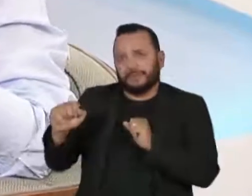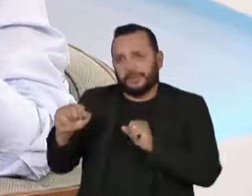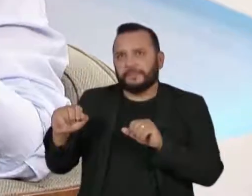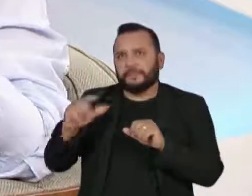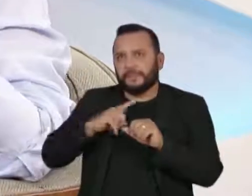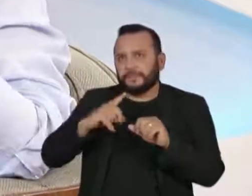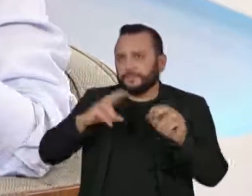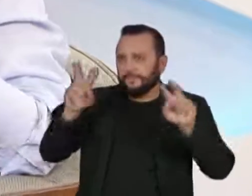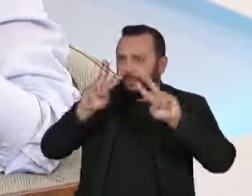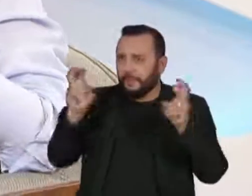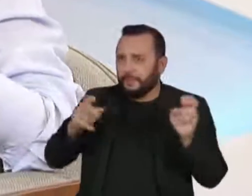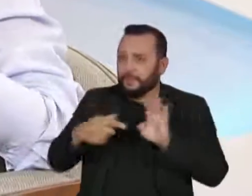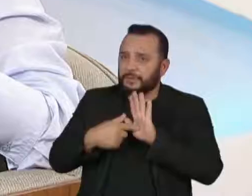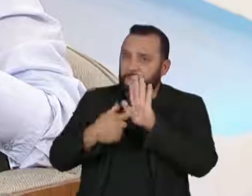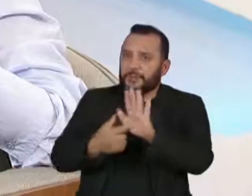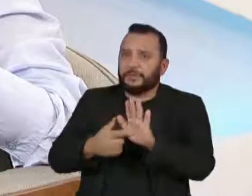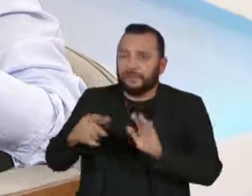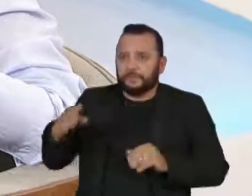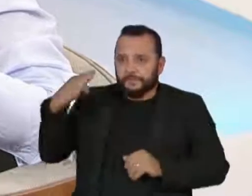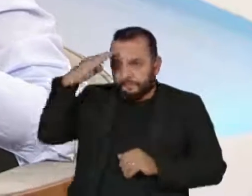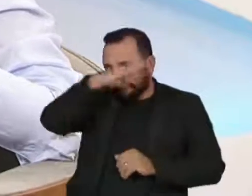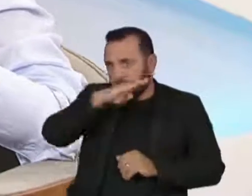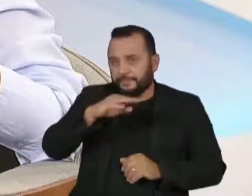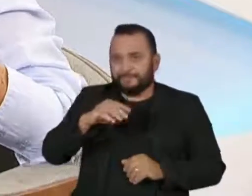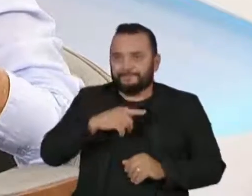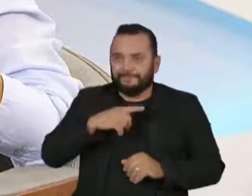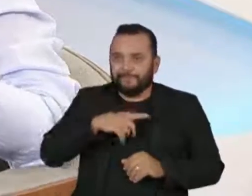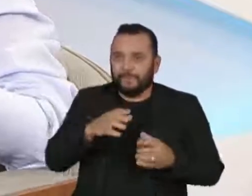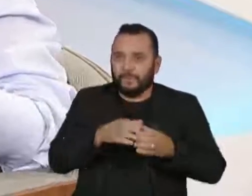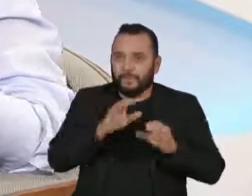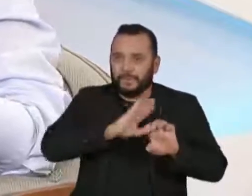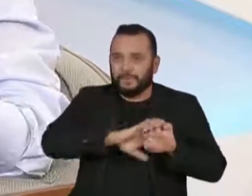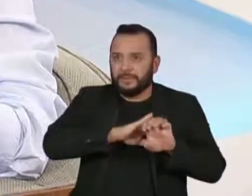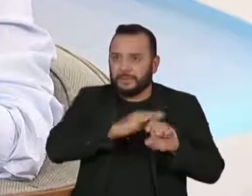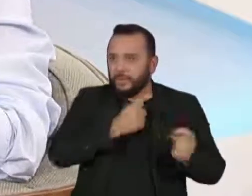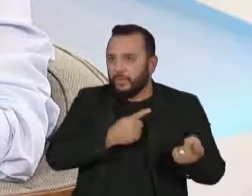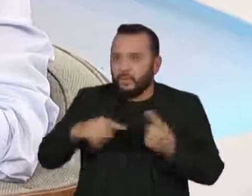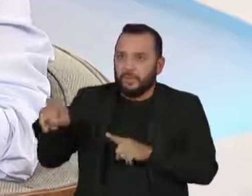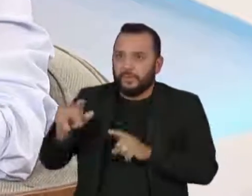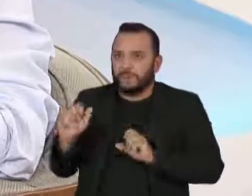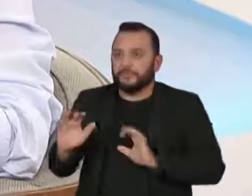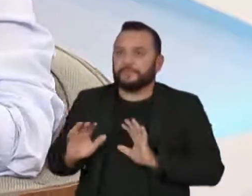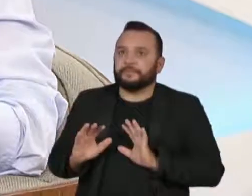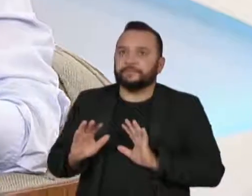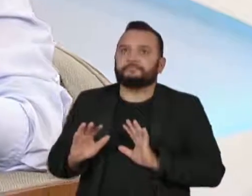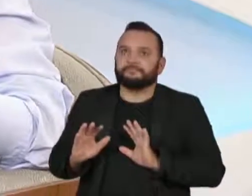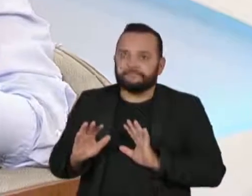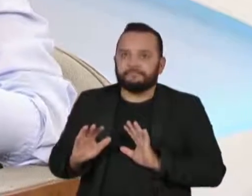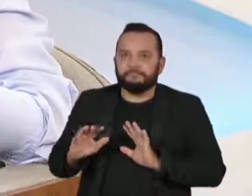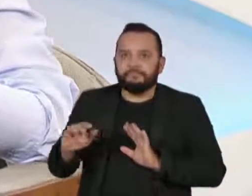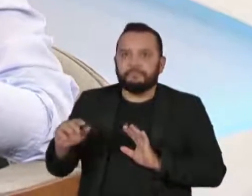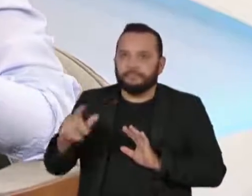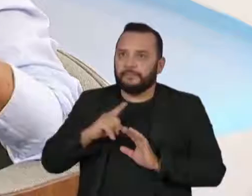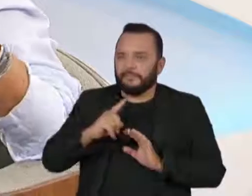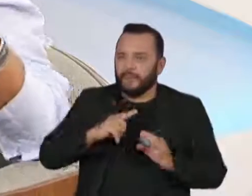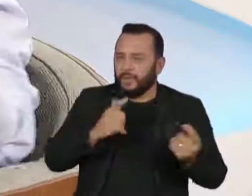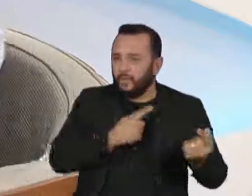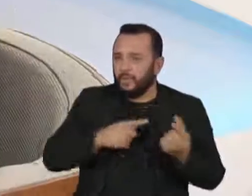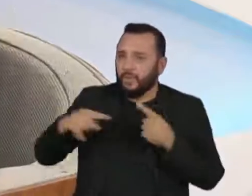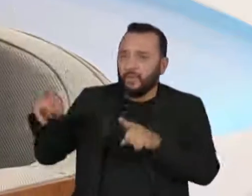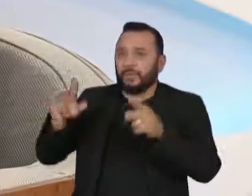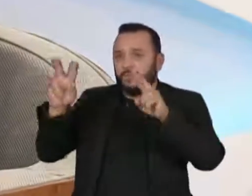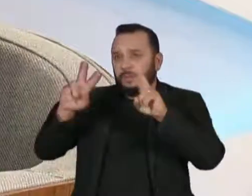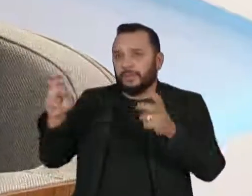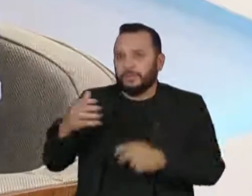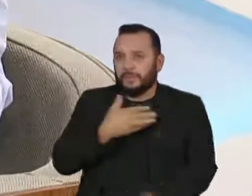pautas apresentadas pelo Bolsonaro mais intensas. Então, você tinha um combate às pautas do governo,